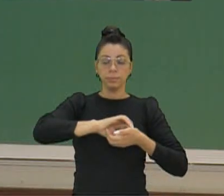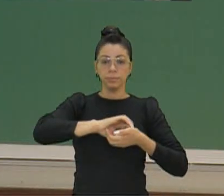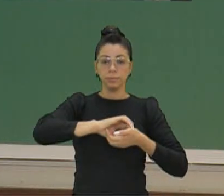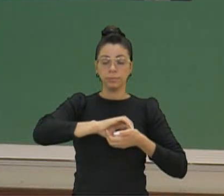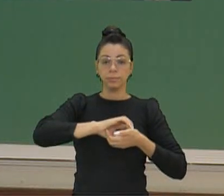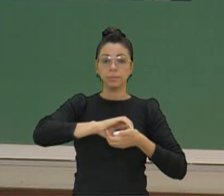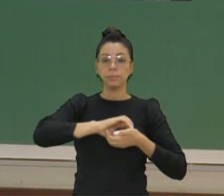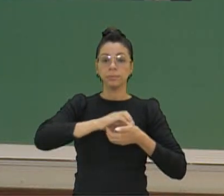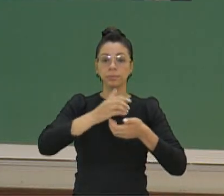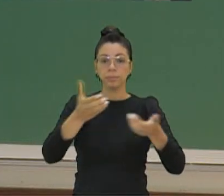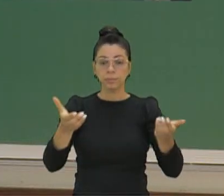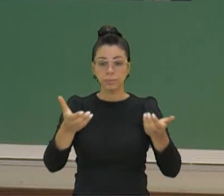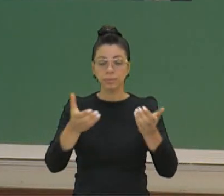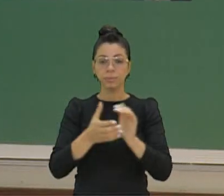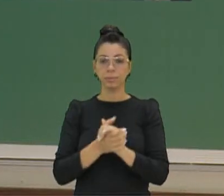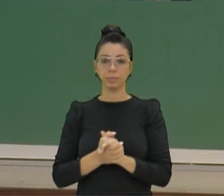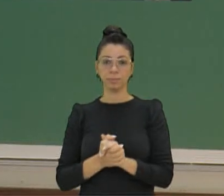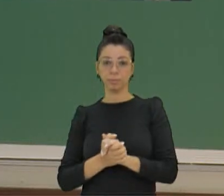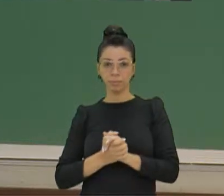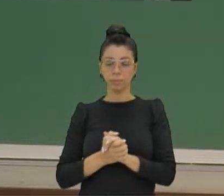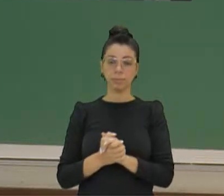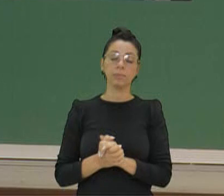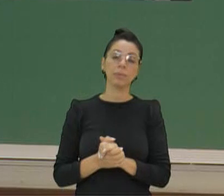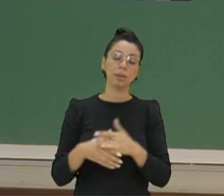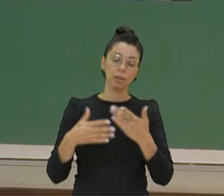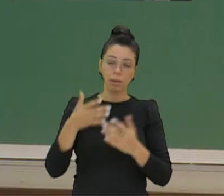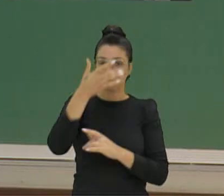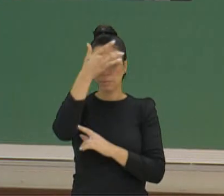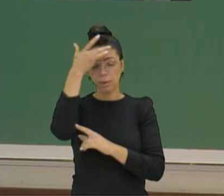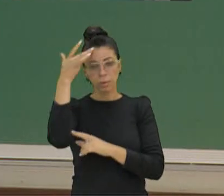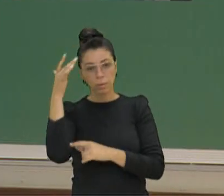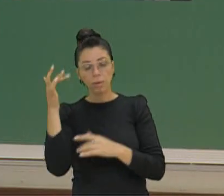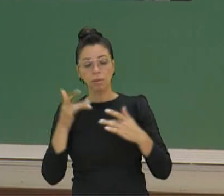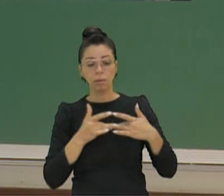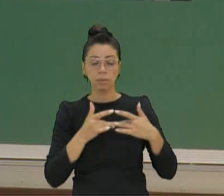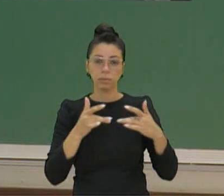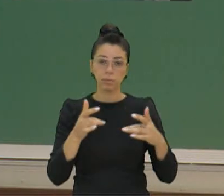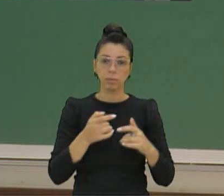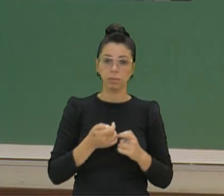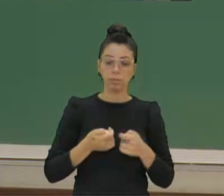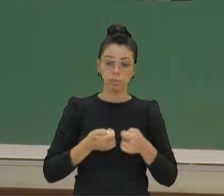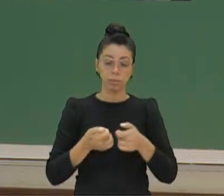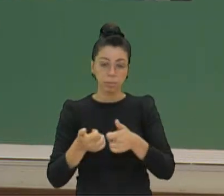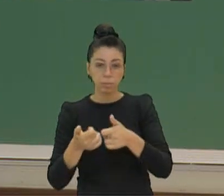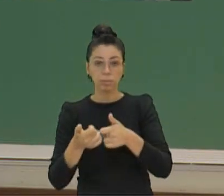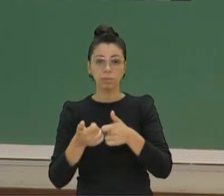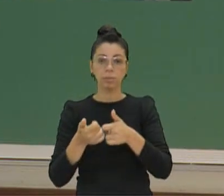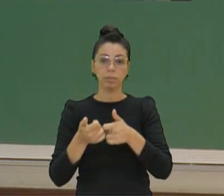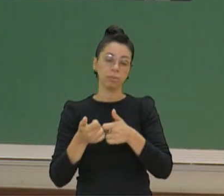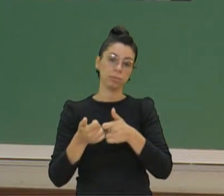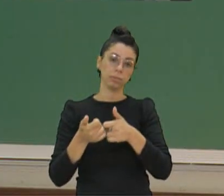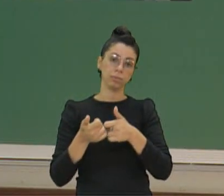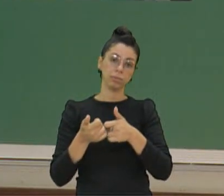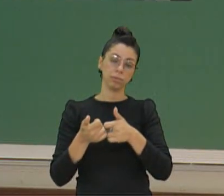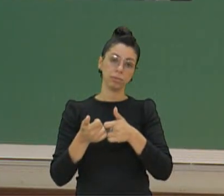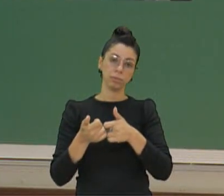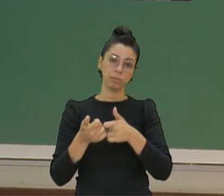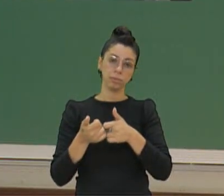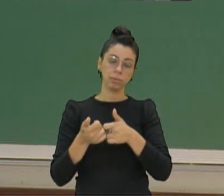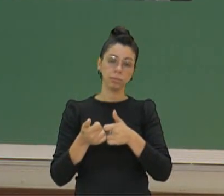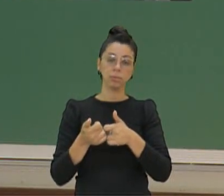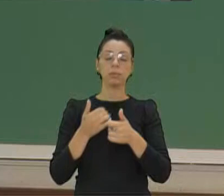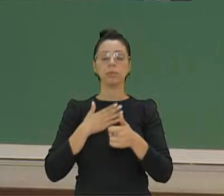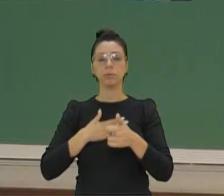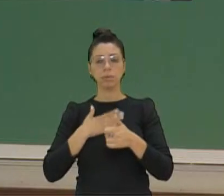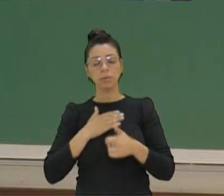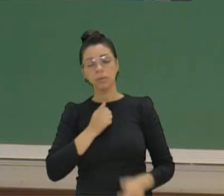Algumas pessoas, infelizmente, quando morrem, elas doam nelas. Infelizmente, a pessoa morre, acontece, a gente sente saudade.